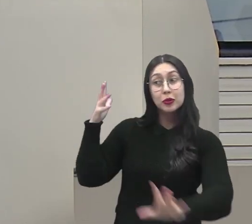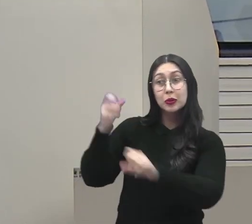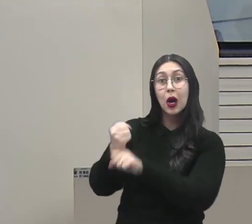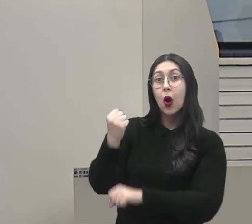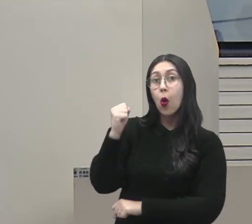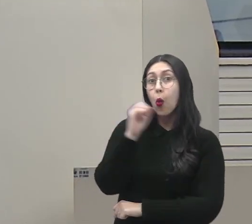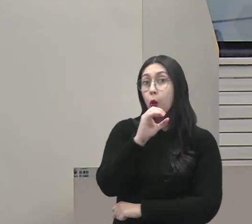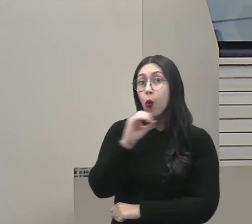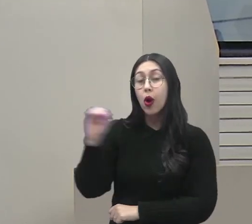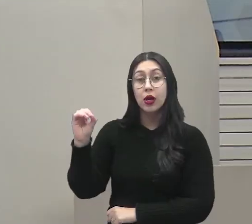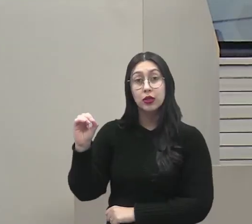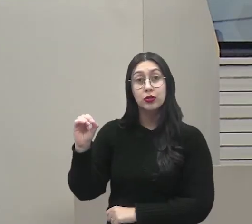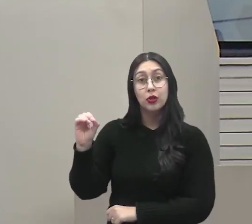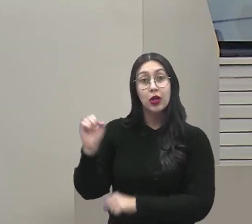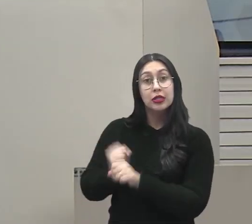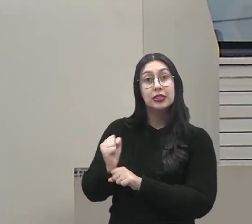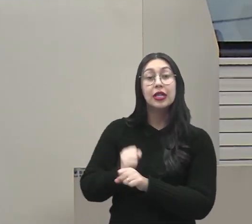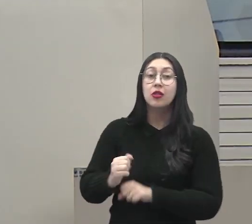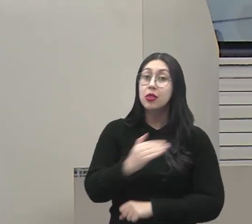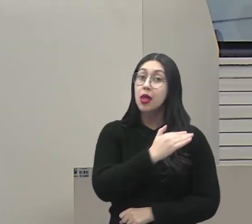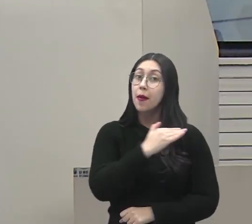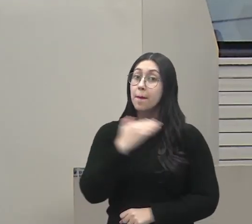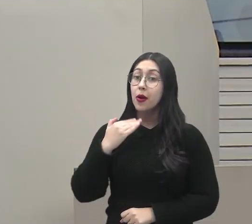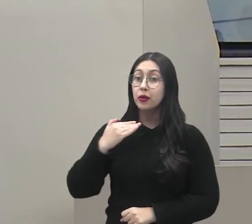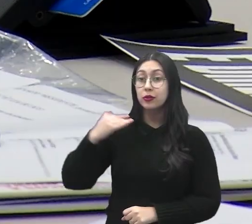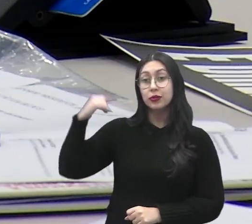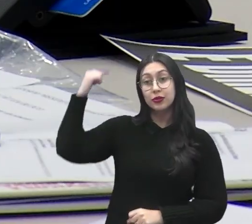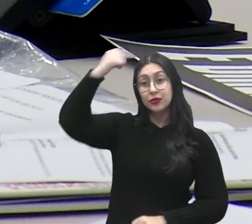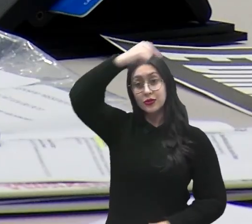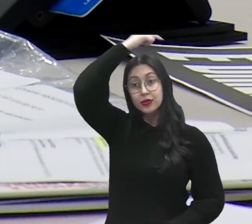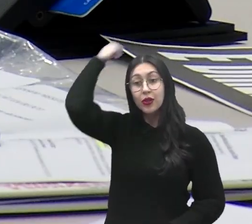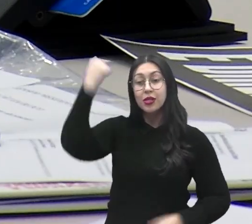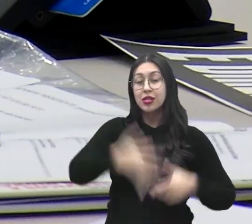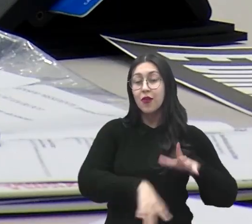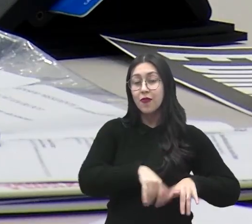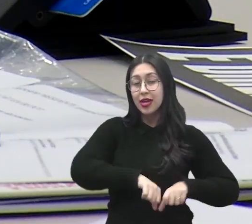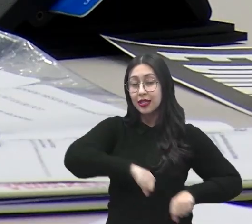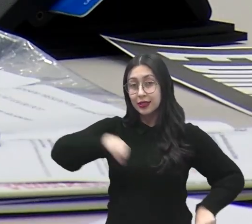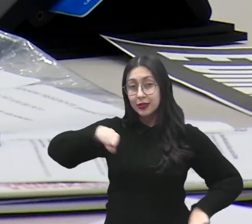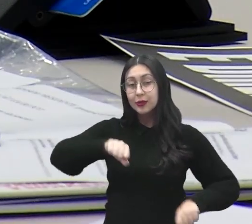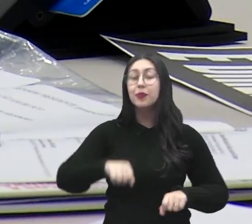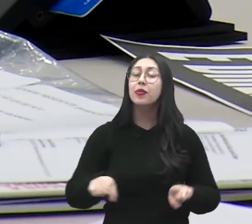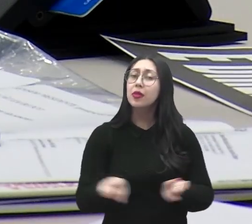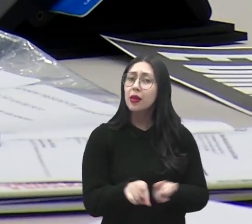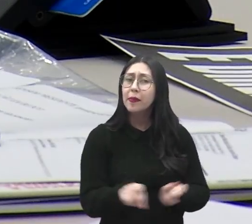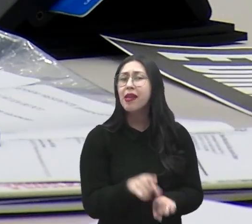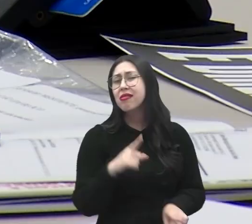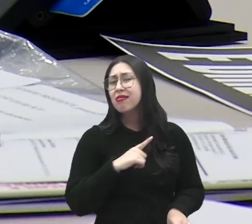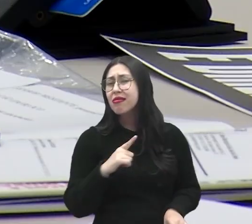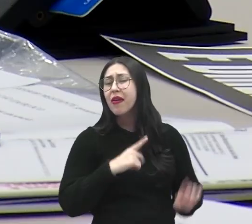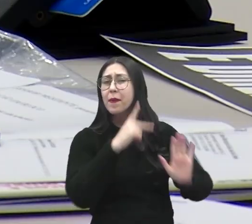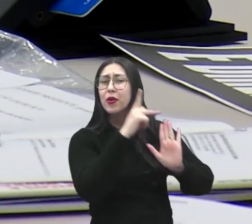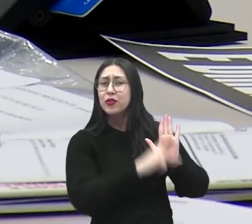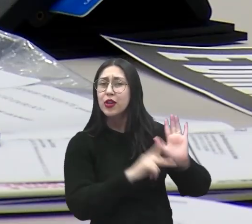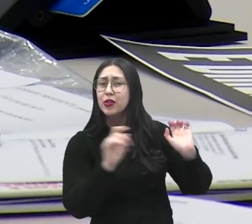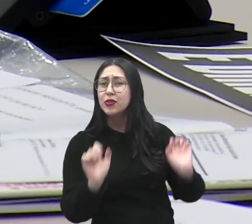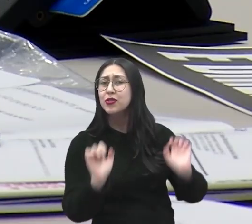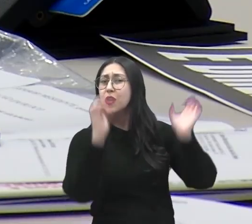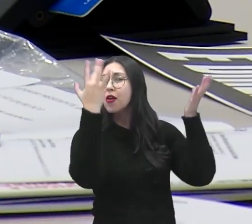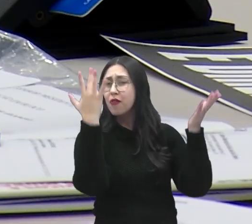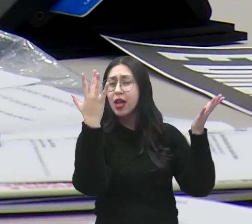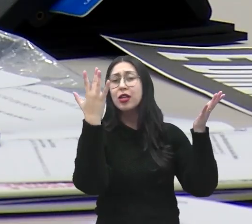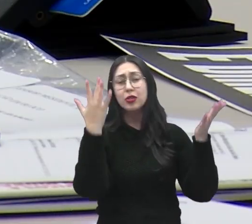800 anos da morte de São Francisco de Assis. Outros dois projetos tratam de eventos comemorativos